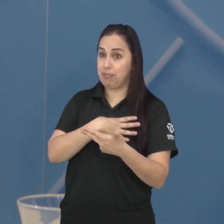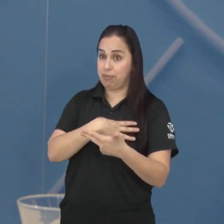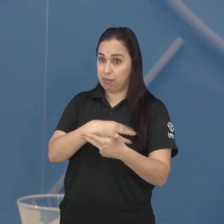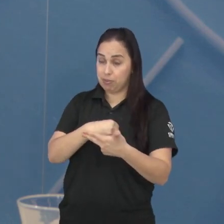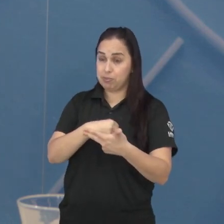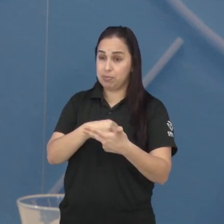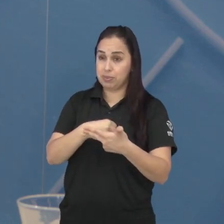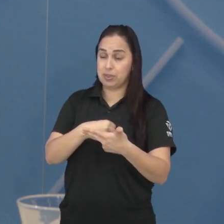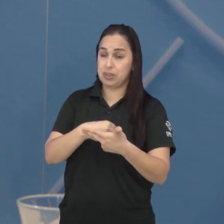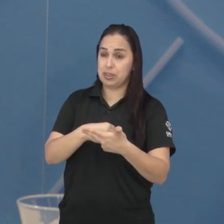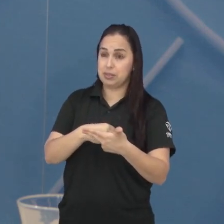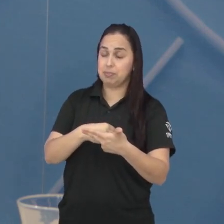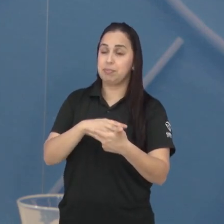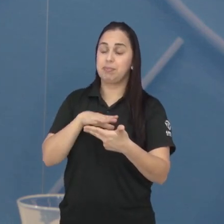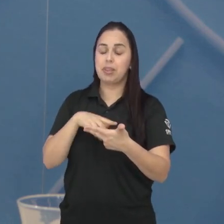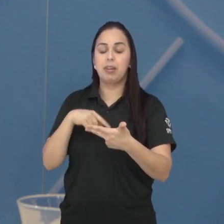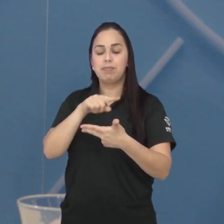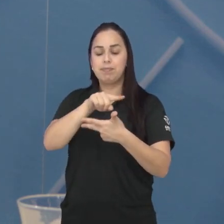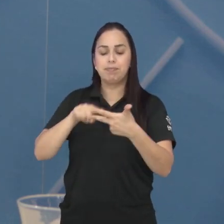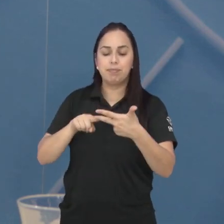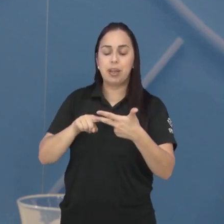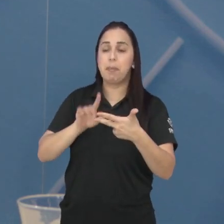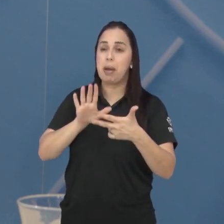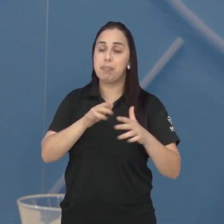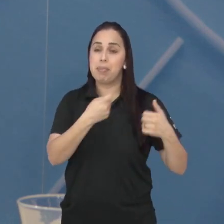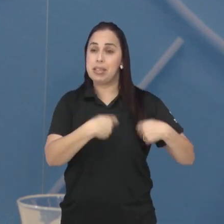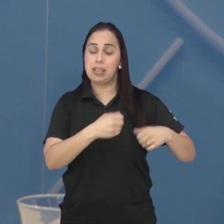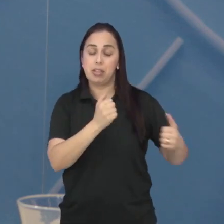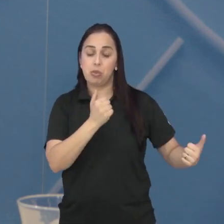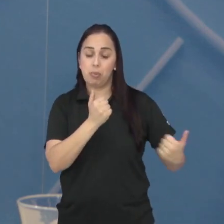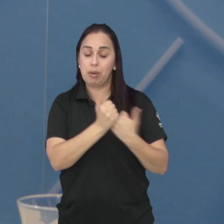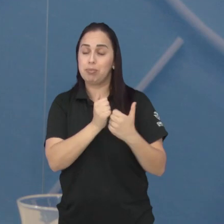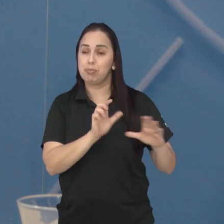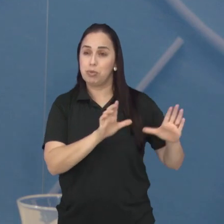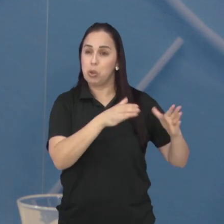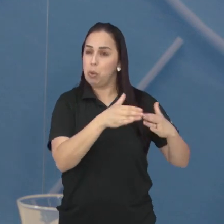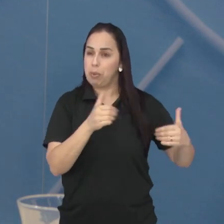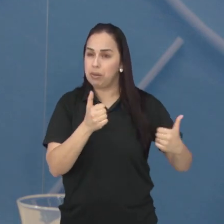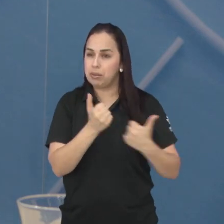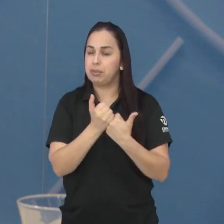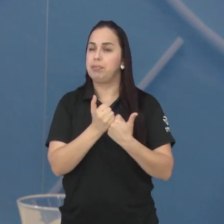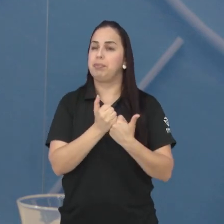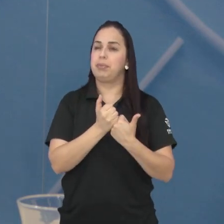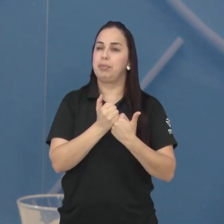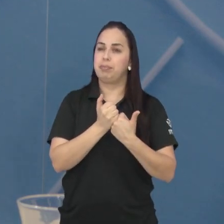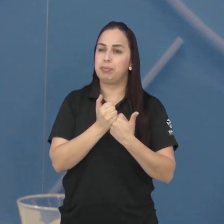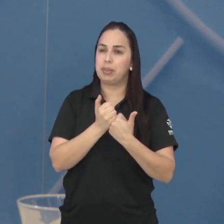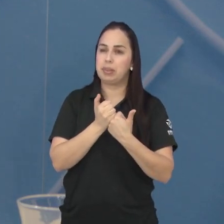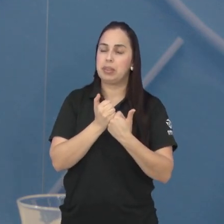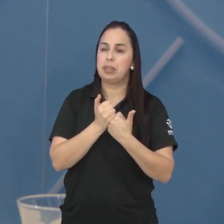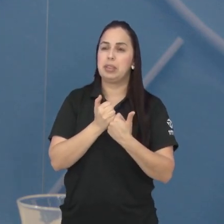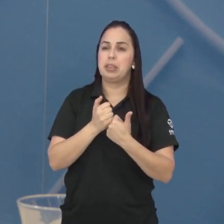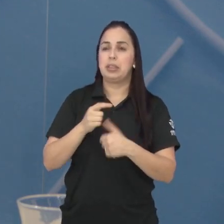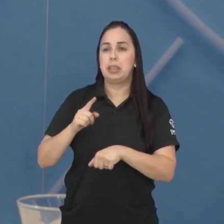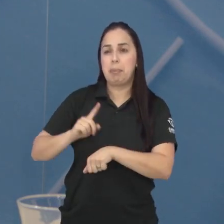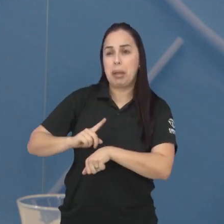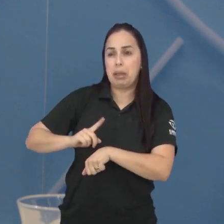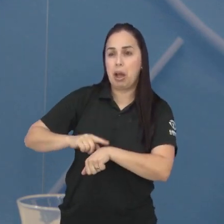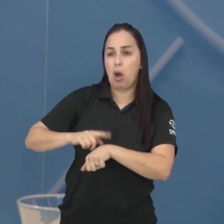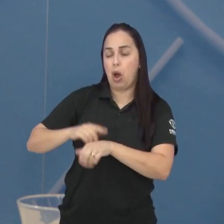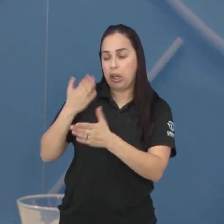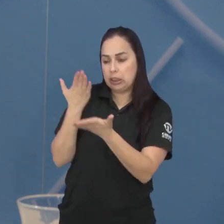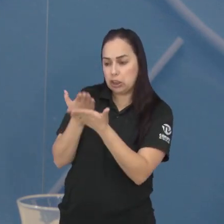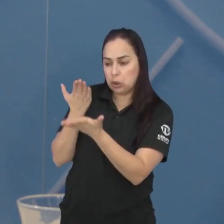assim, a gente vai ter que contar com uma rede de apoio, vai ter que estar atrás, né, nas horas que precisa estudar